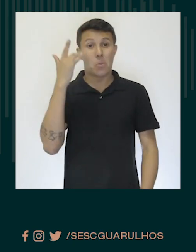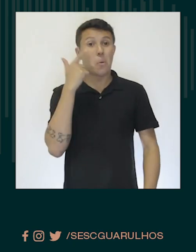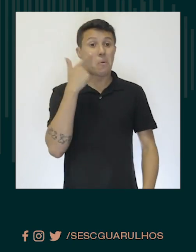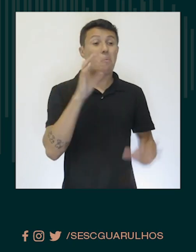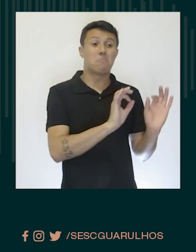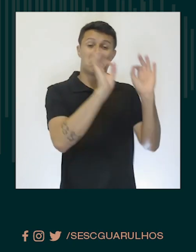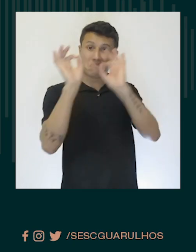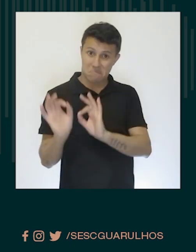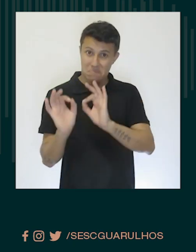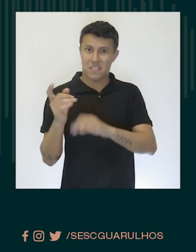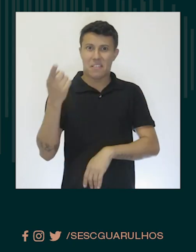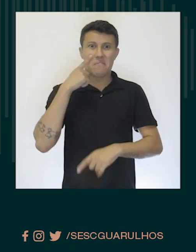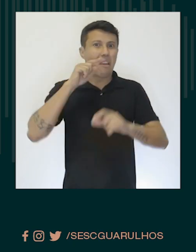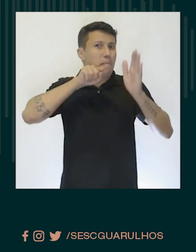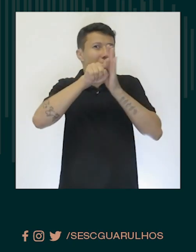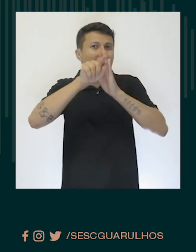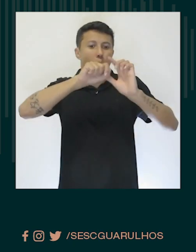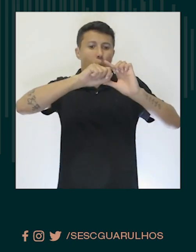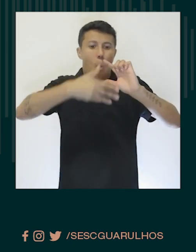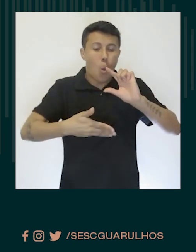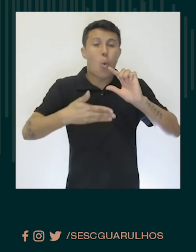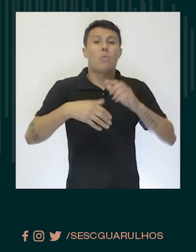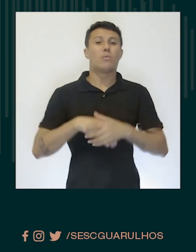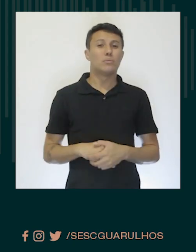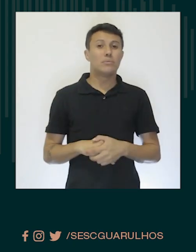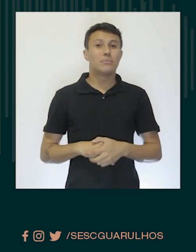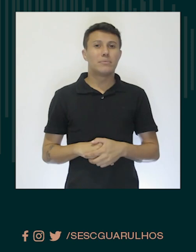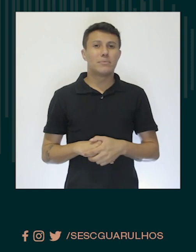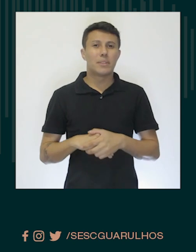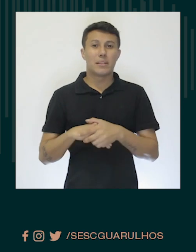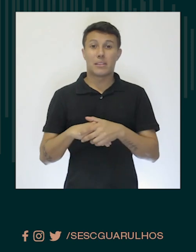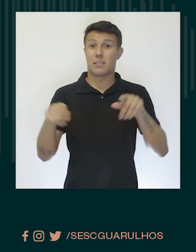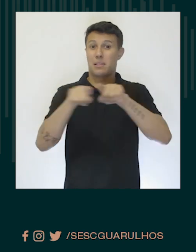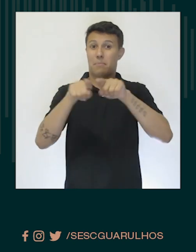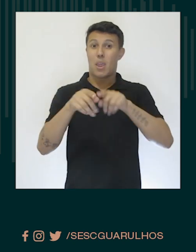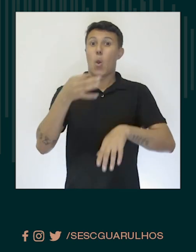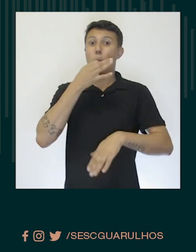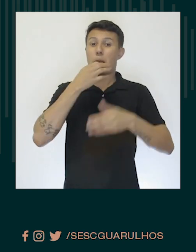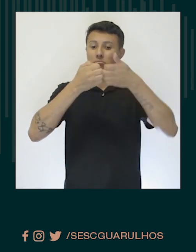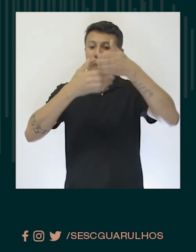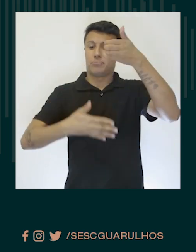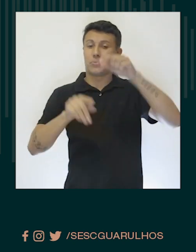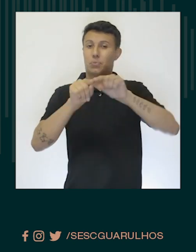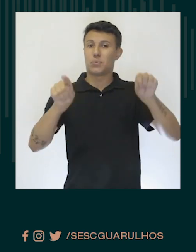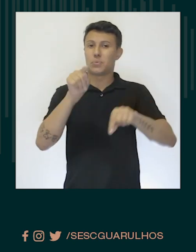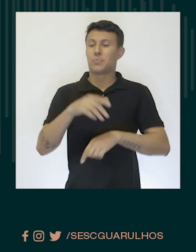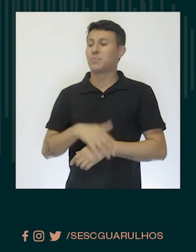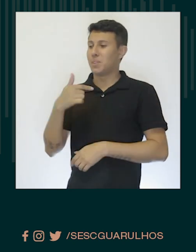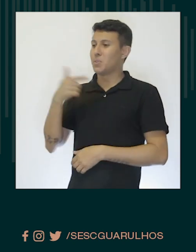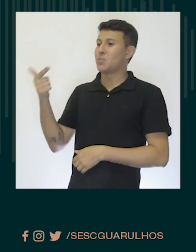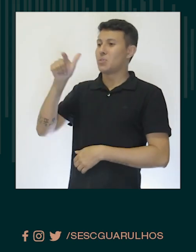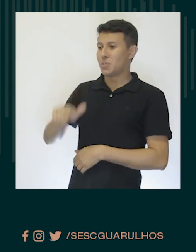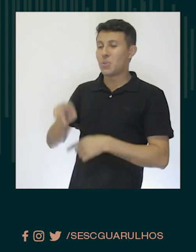depois, ou também veja aí nos comentários o link dessa galera. Eu vou repetir alguns nomes que eu disse no